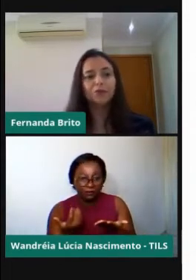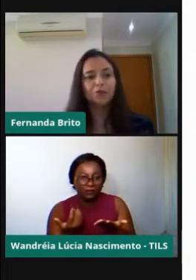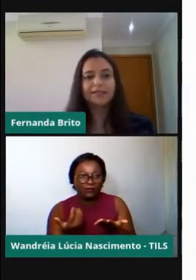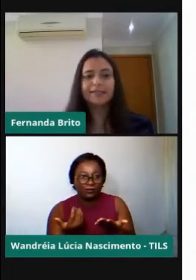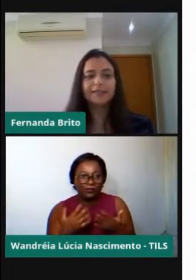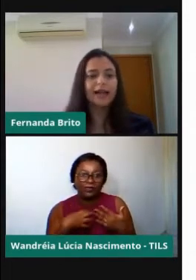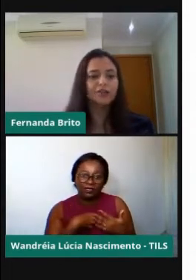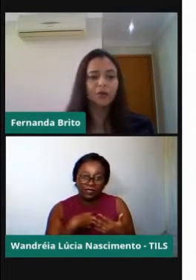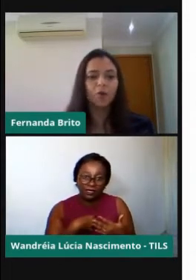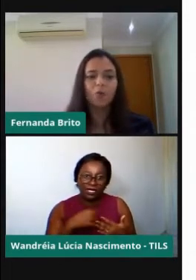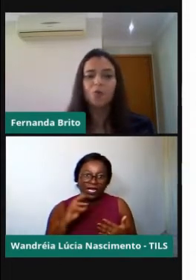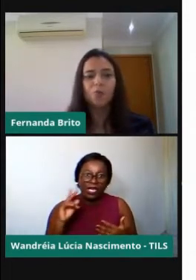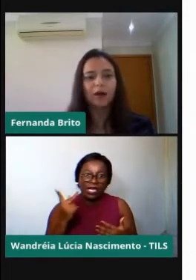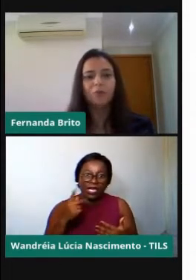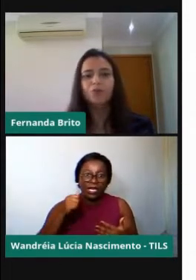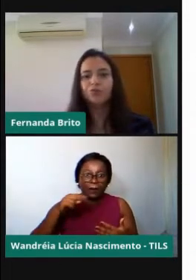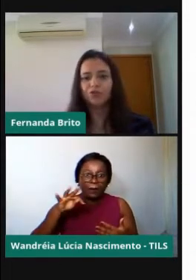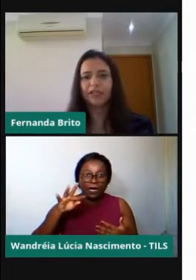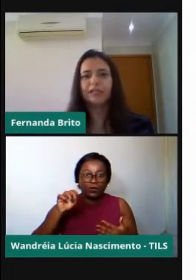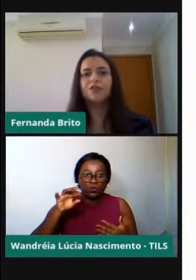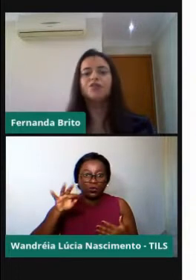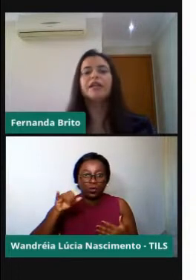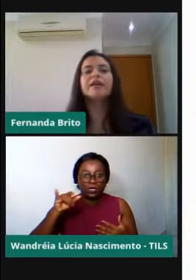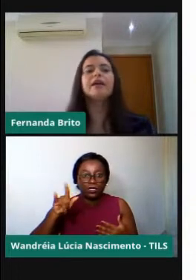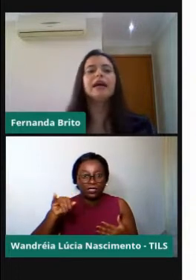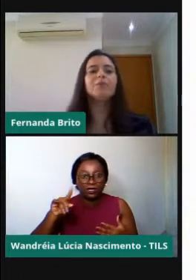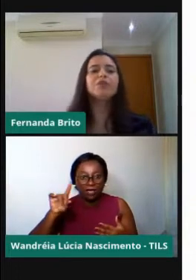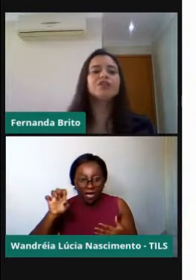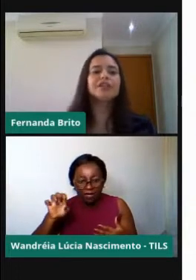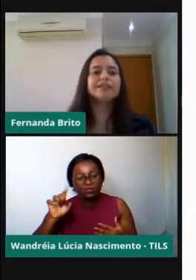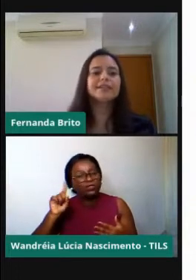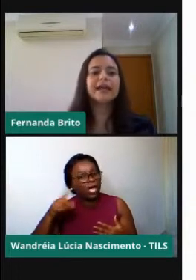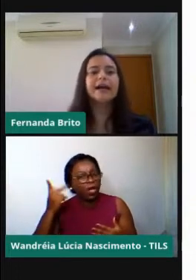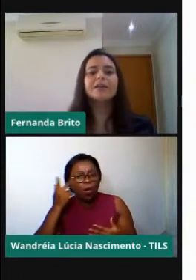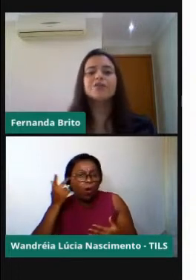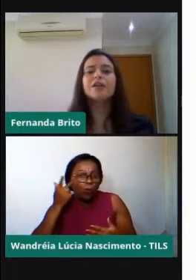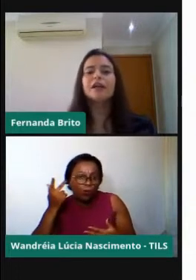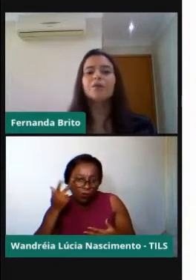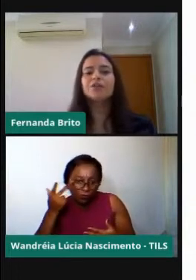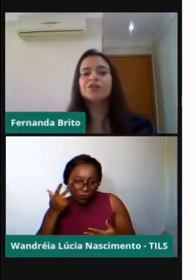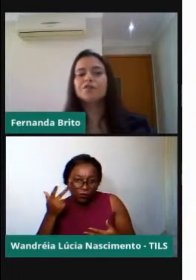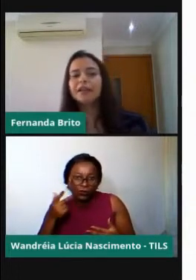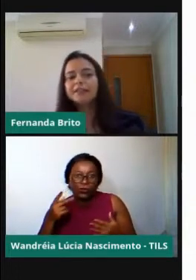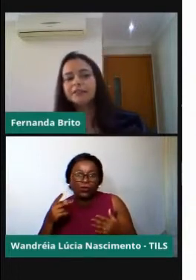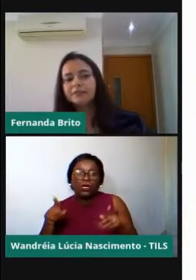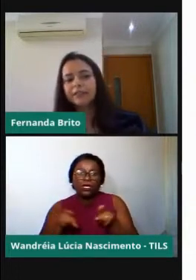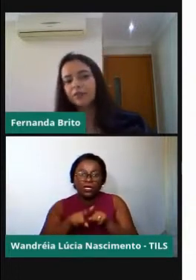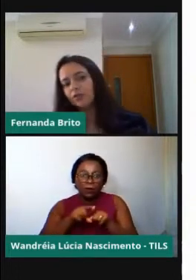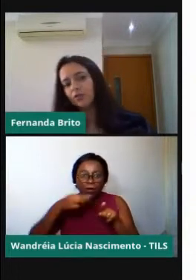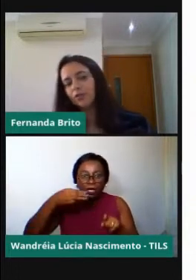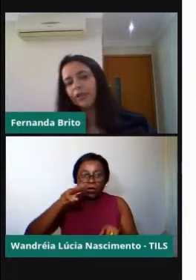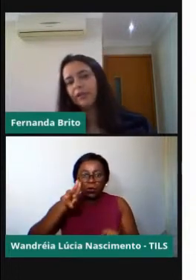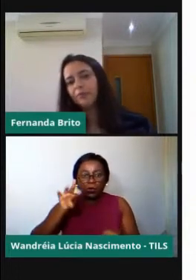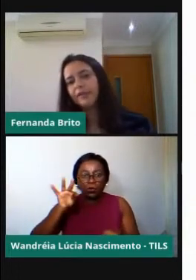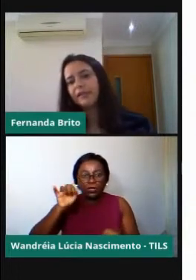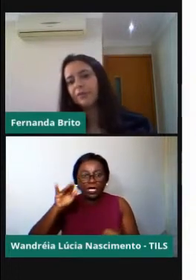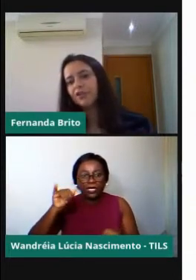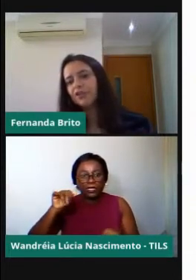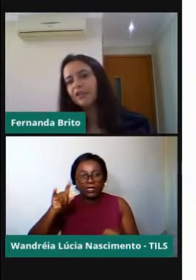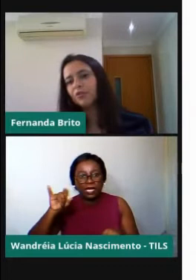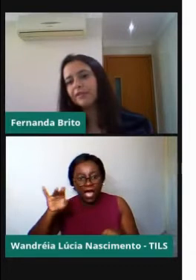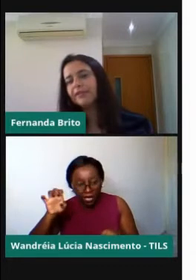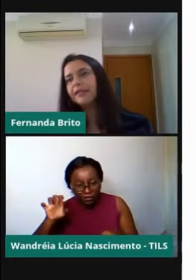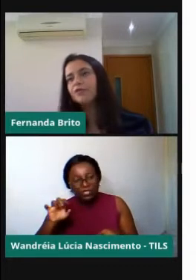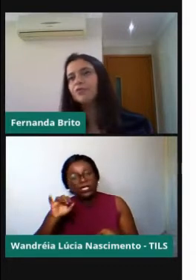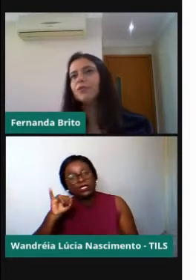Então, a hepatotoxicidade é comum a muitos deles, né? A mutagenicidade, quando a gente fala da hidroxicloroquina, por exemplo,